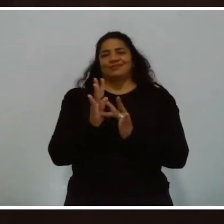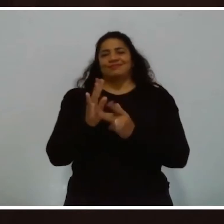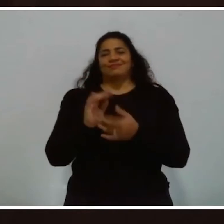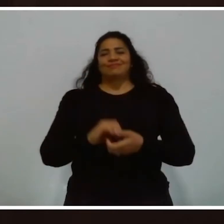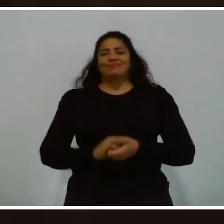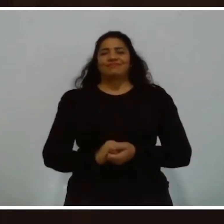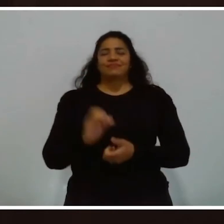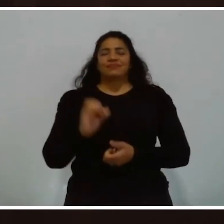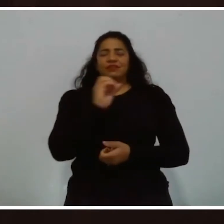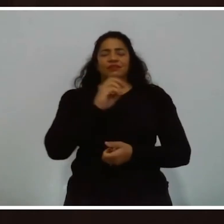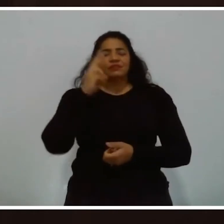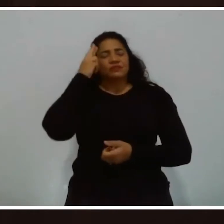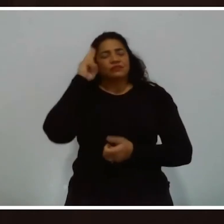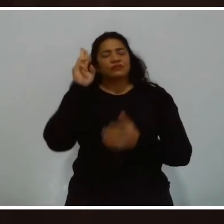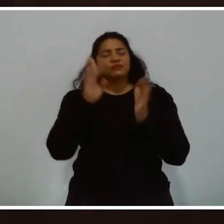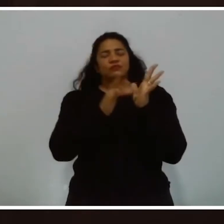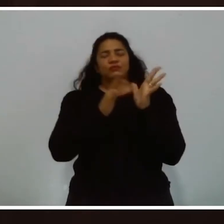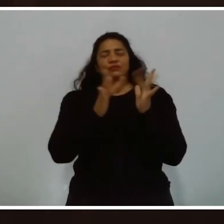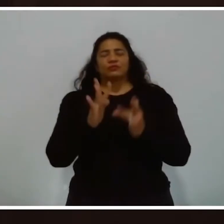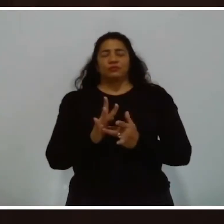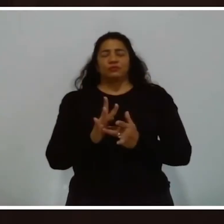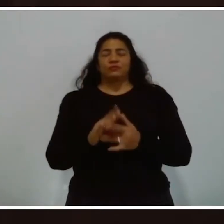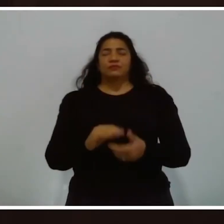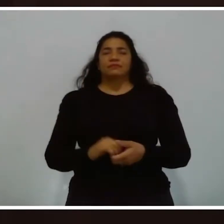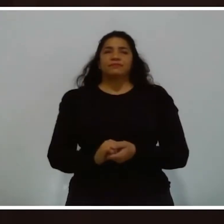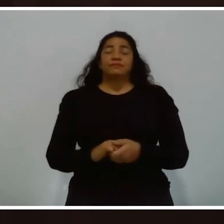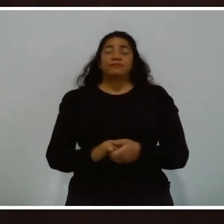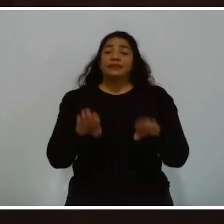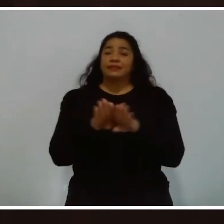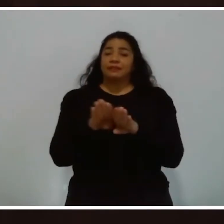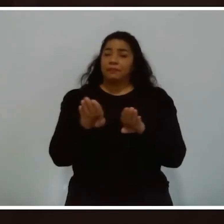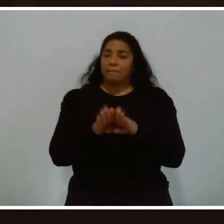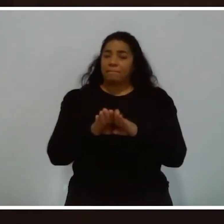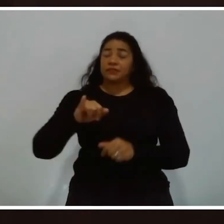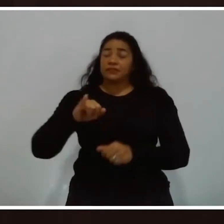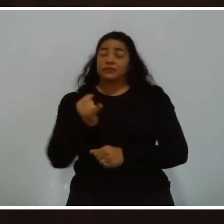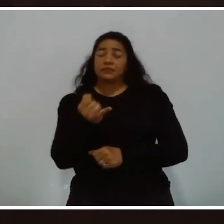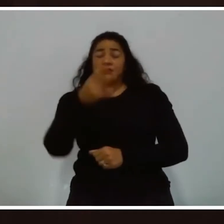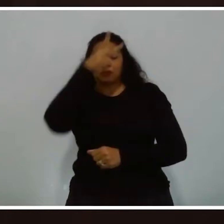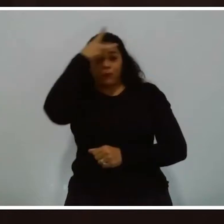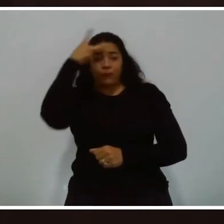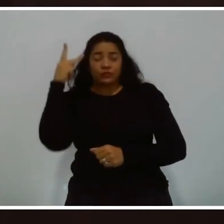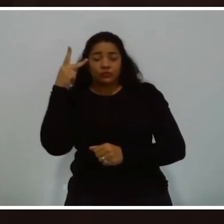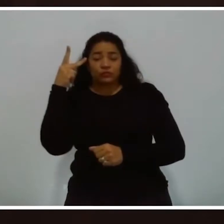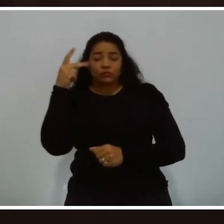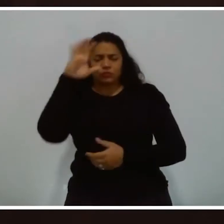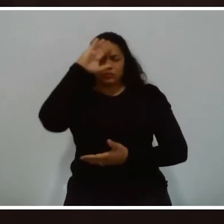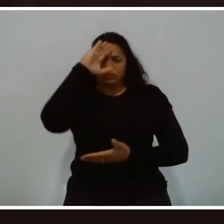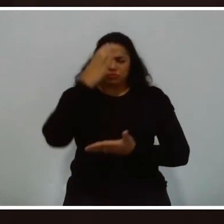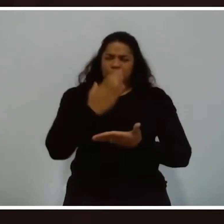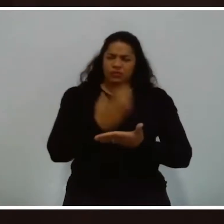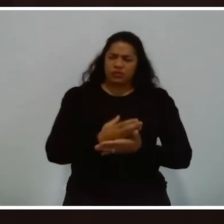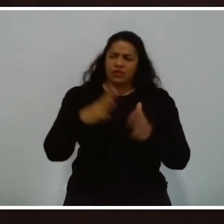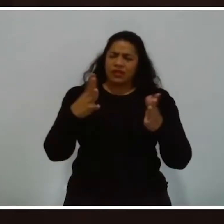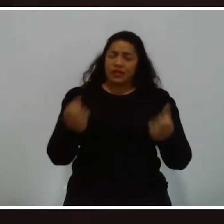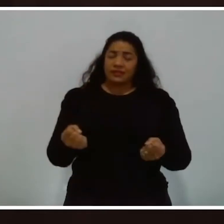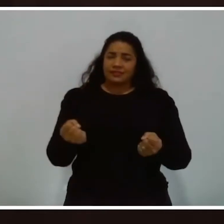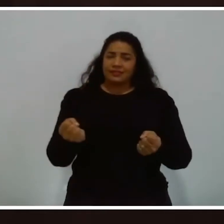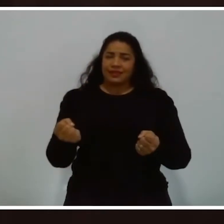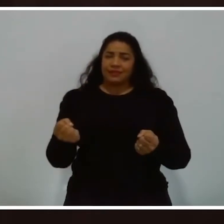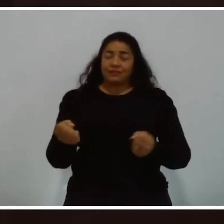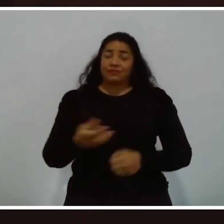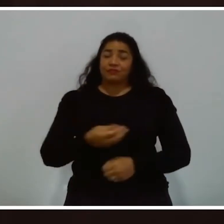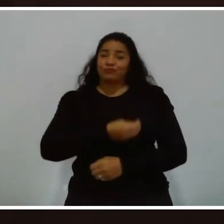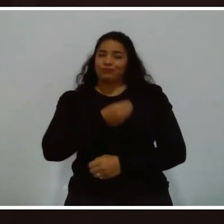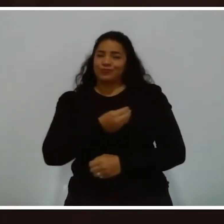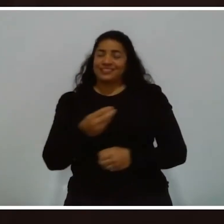E também, quem crê, tem a vida eterna e torna-se filho de Deus. João capítulo 1, versículo 12, não é